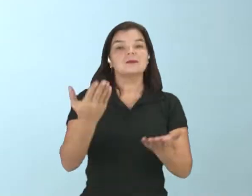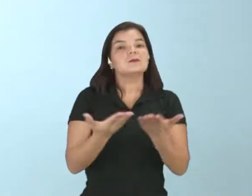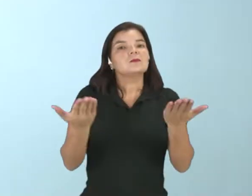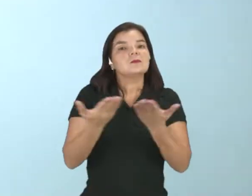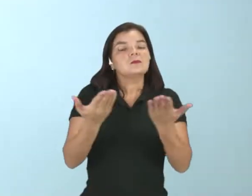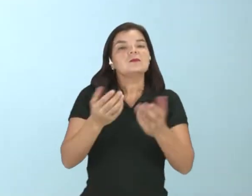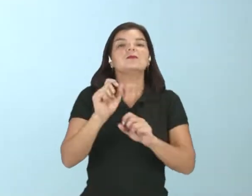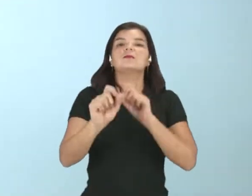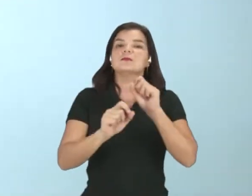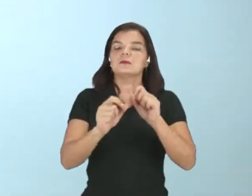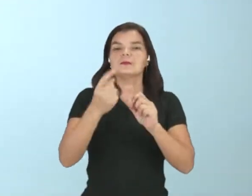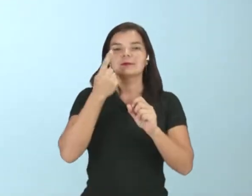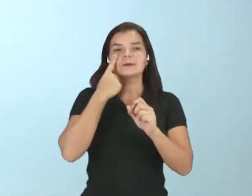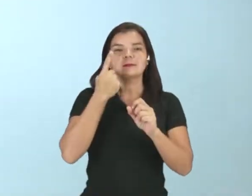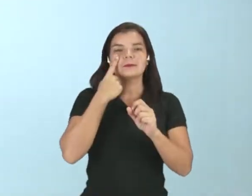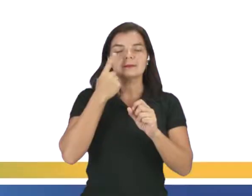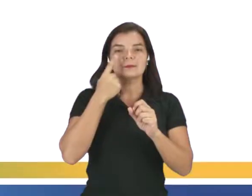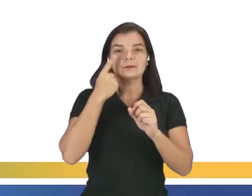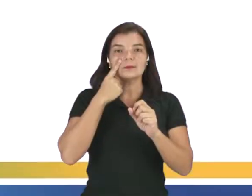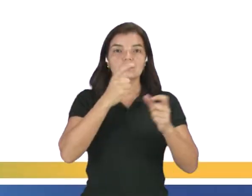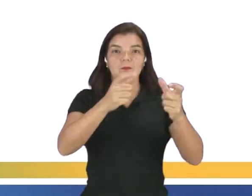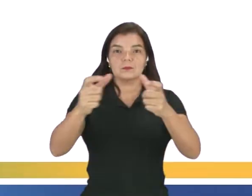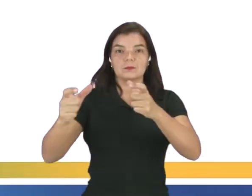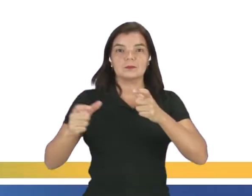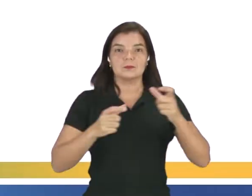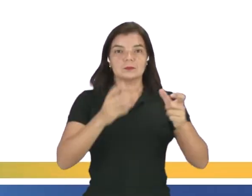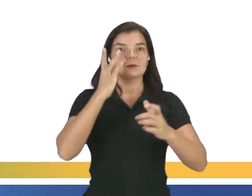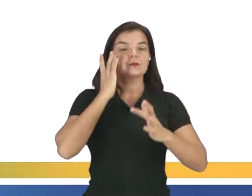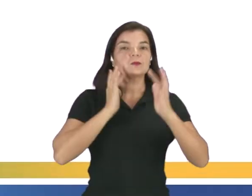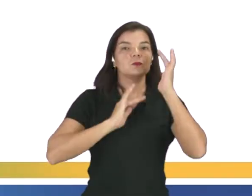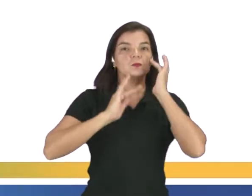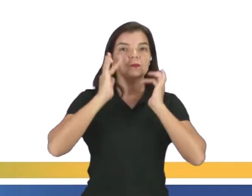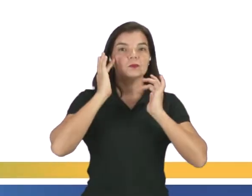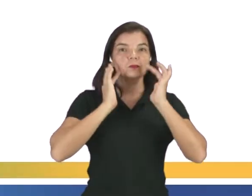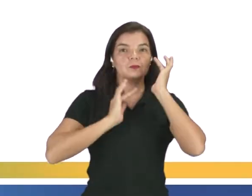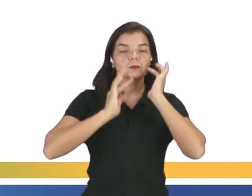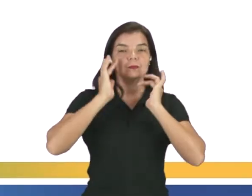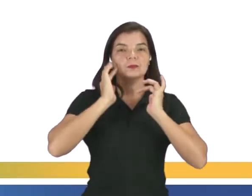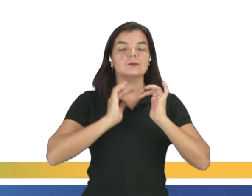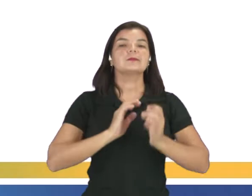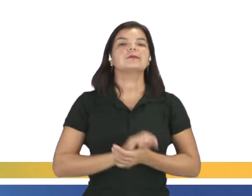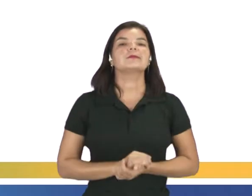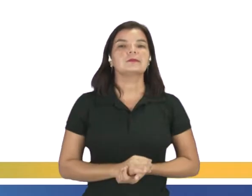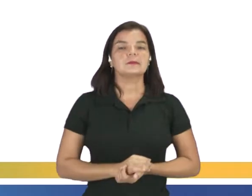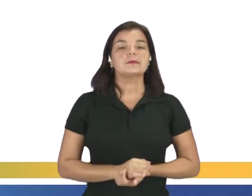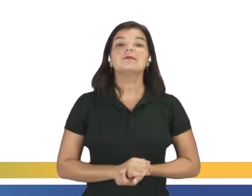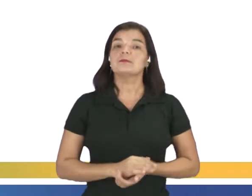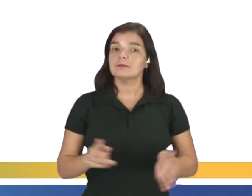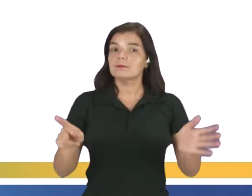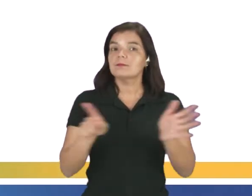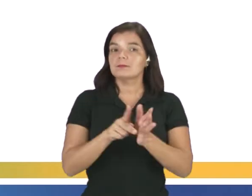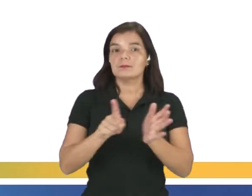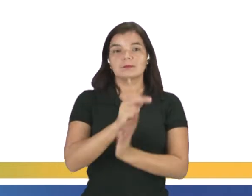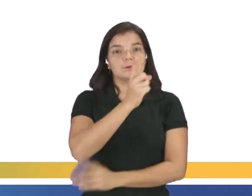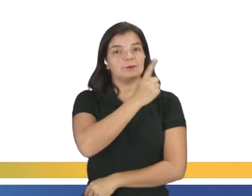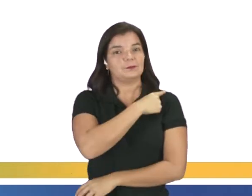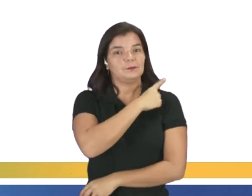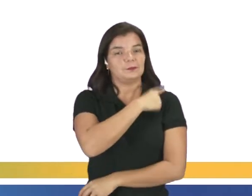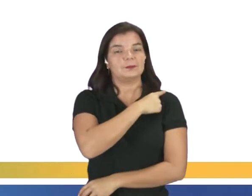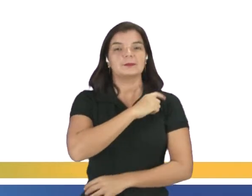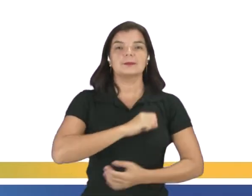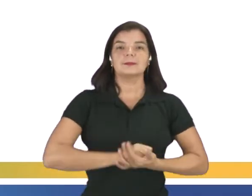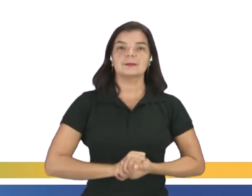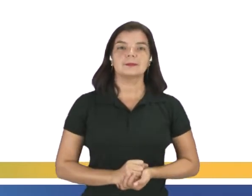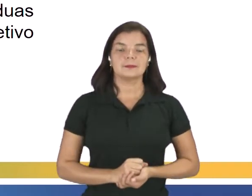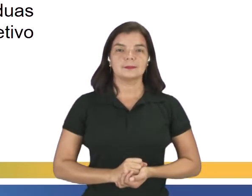vamos falar, acompanha comigo, espaços teatrais. Essa aula é específica para a primeira série do ensino